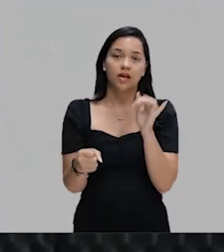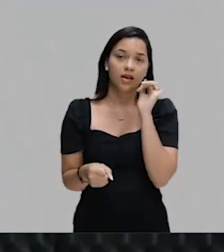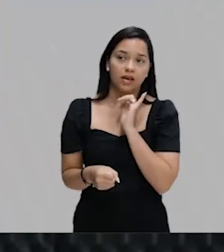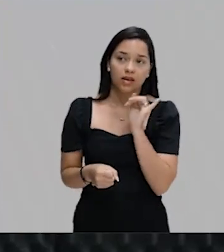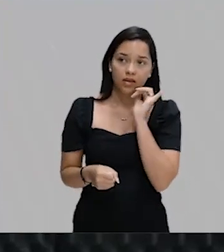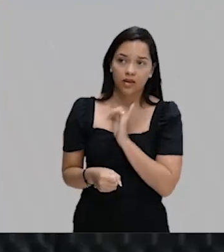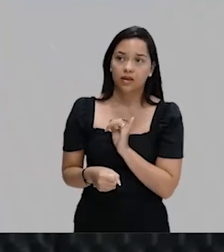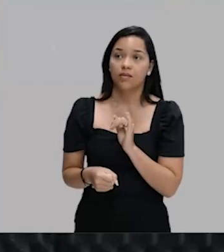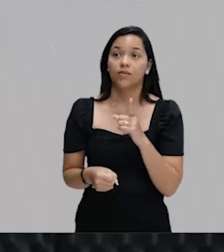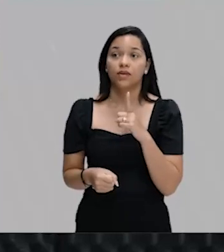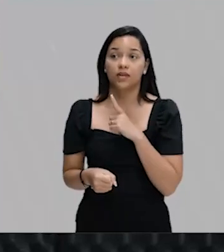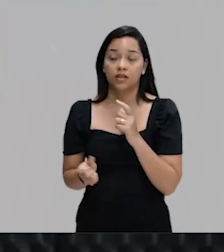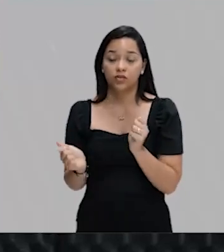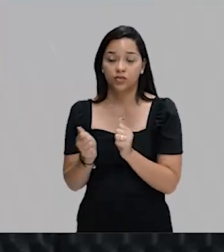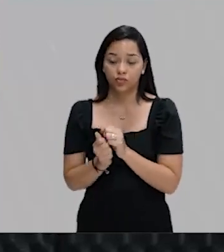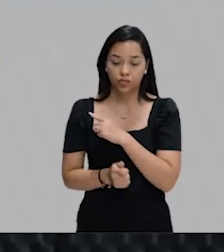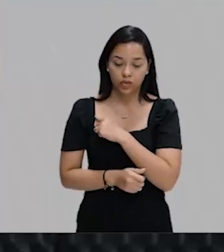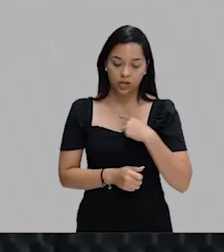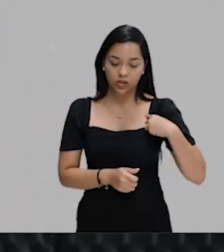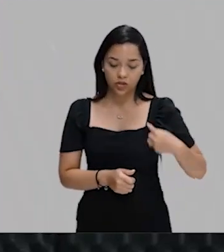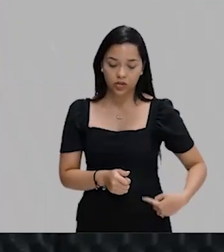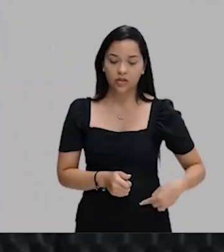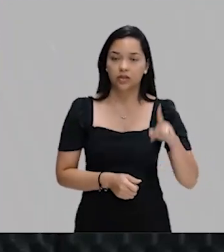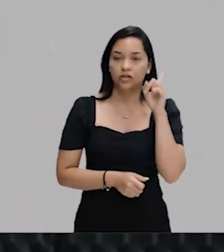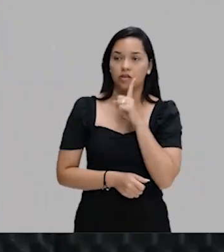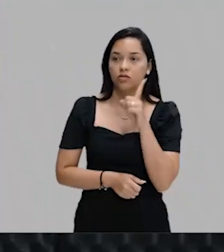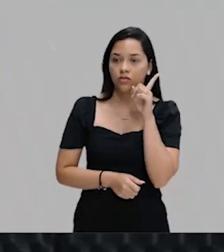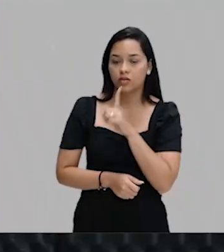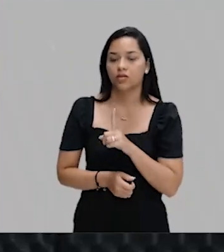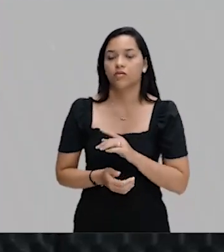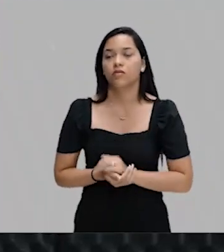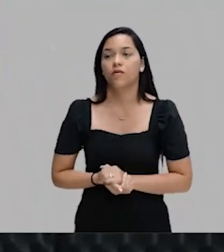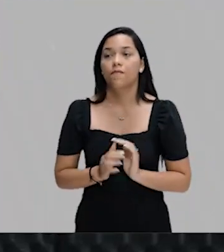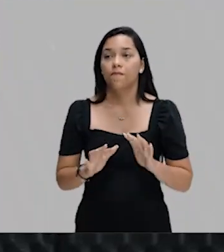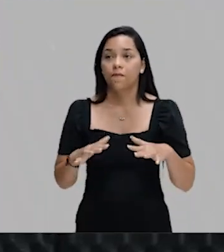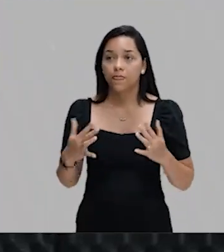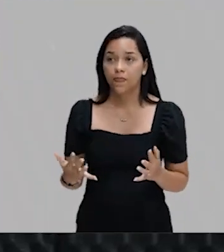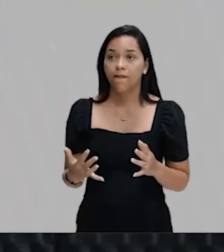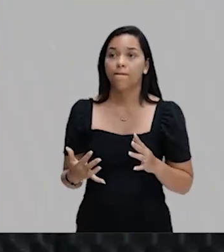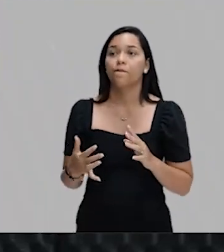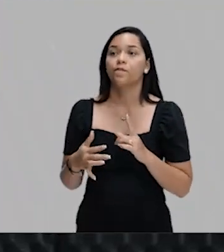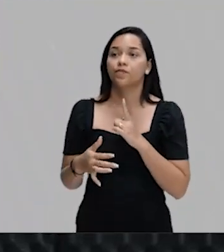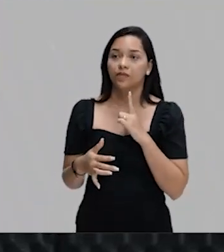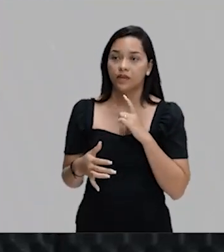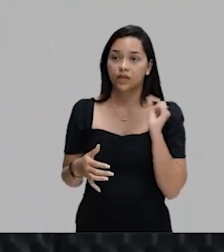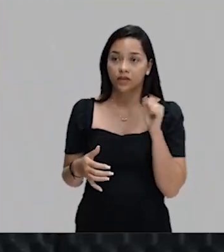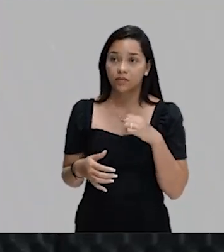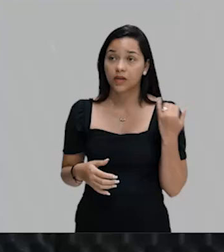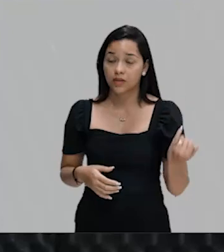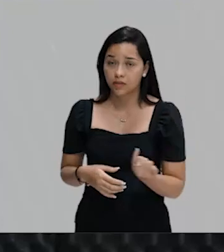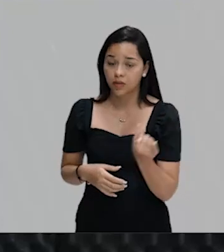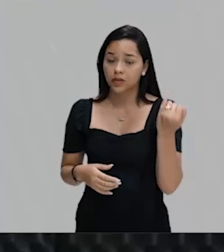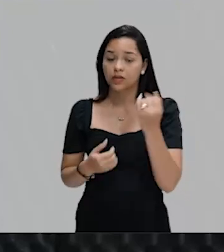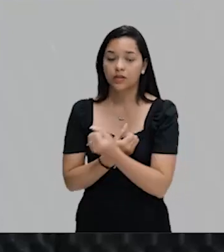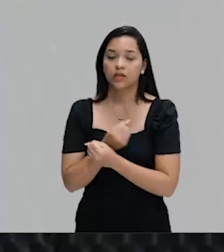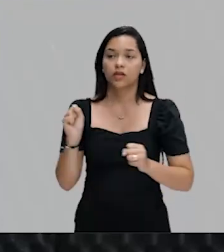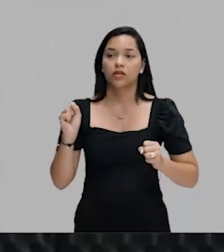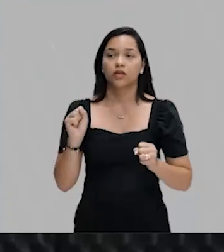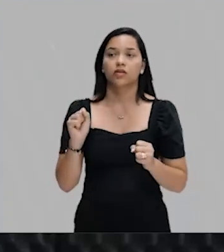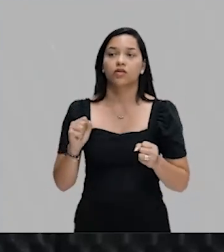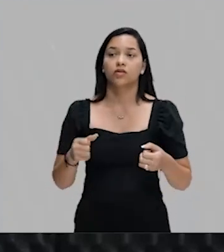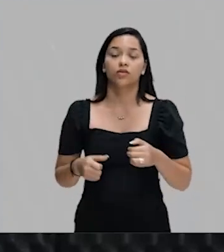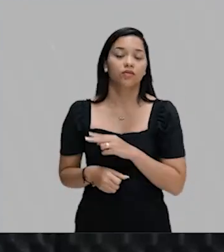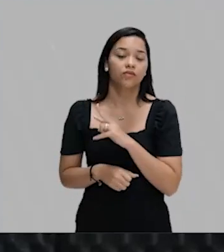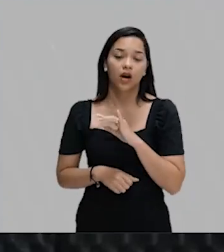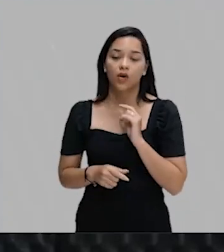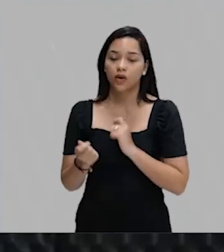de competitividade com a China, com os Estados Unidos, tá certo? Então os blocos econômicos eles têm uma importância muito grande no mercado atual, onde